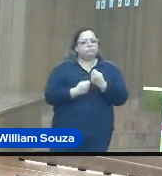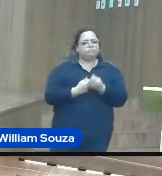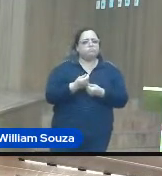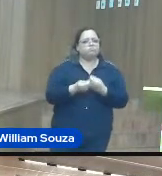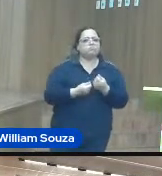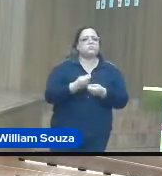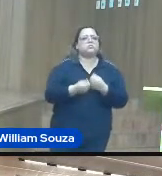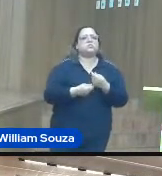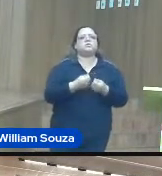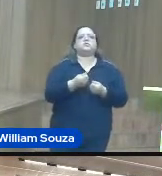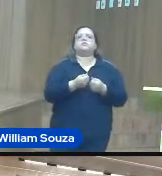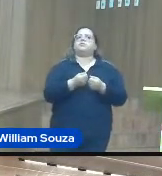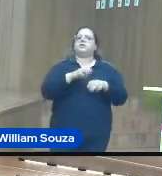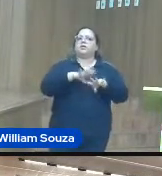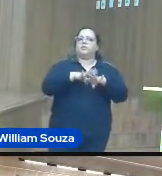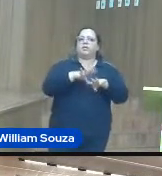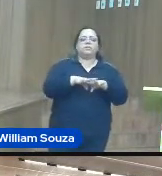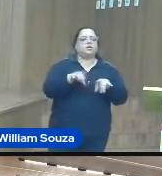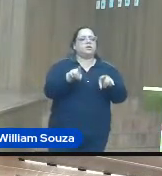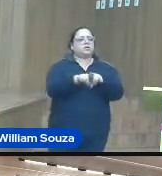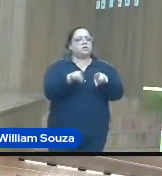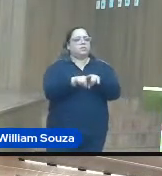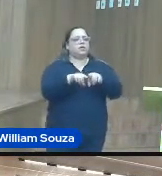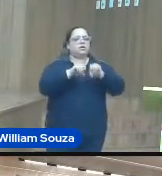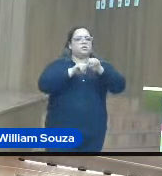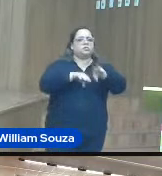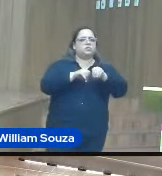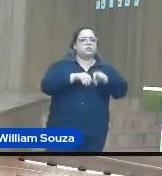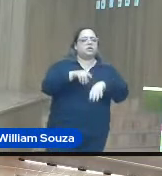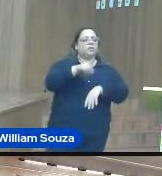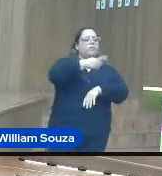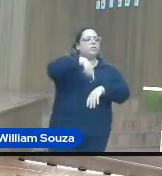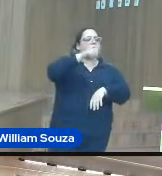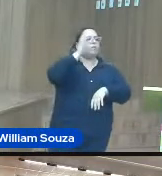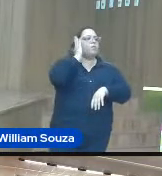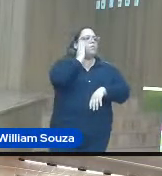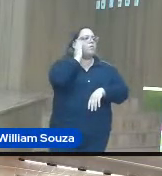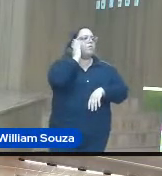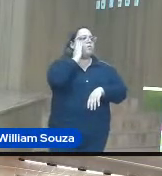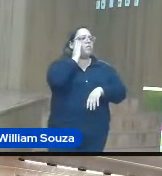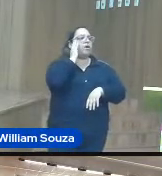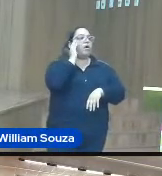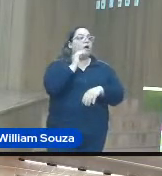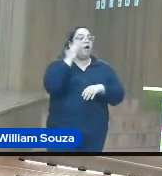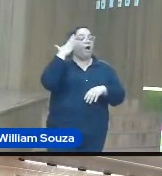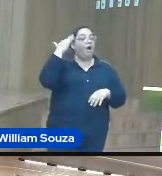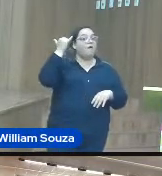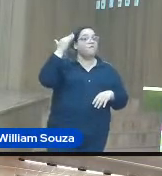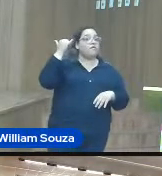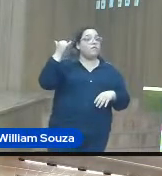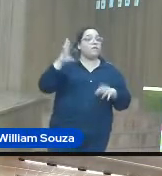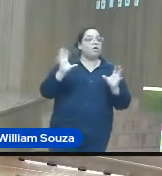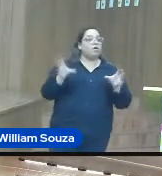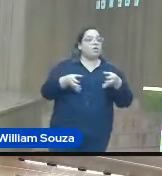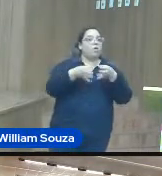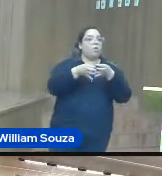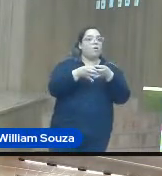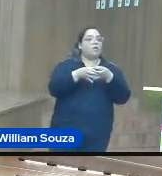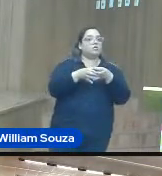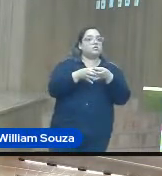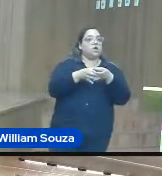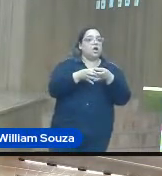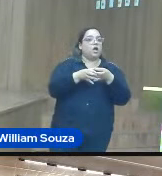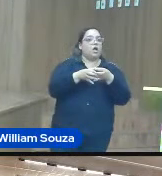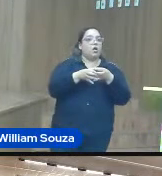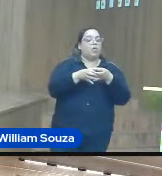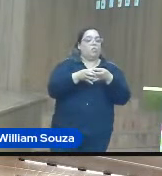ensino. Então, só para vocês terem uma ideia, a famosa Comissão Internacional de Instrução Matemática, que é o